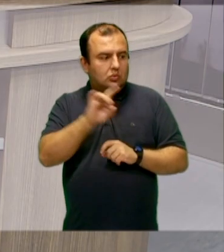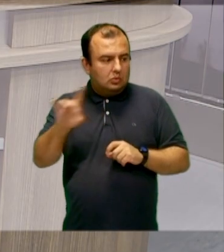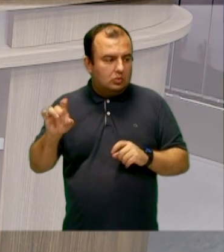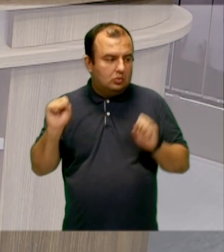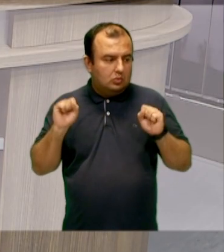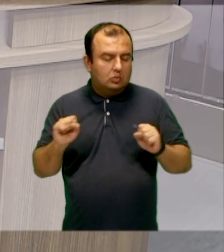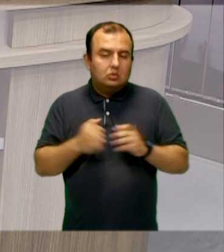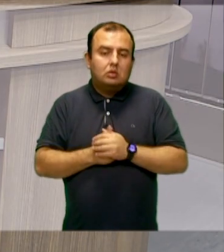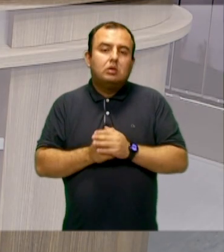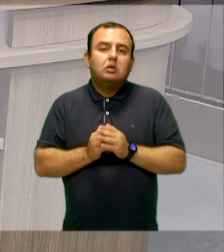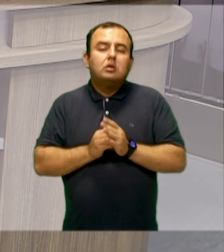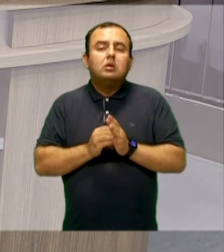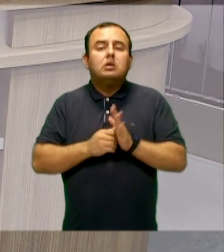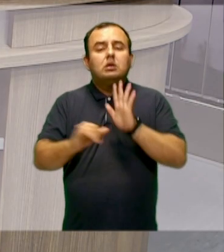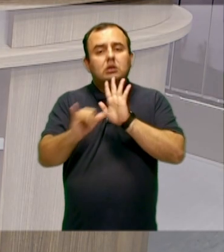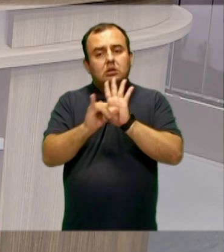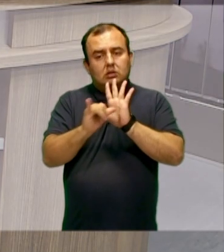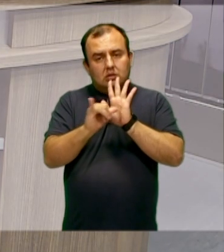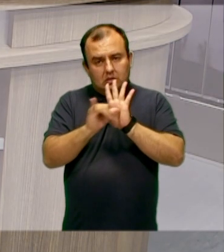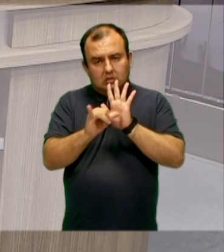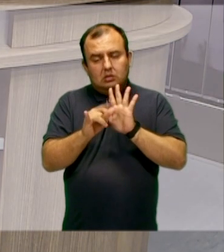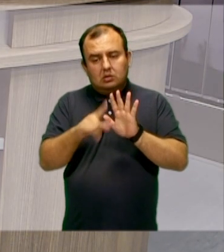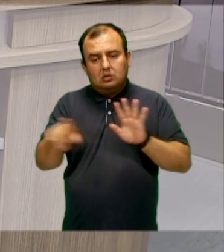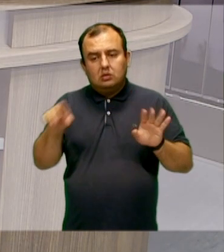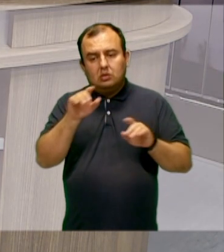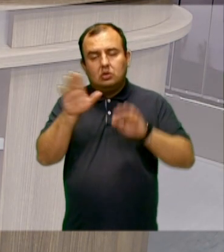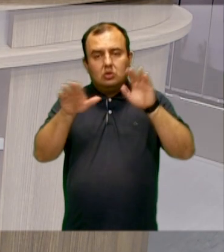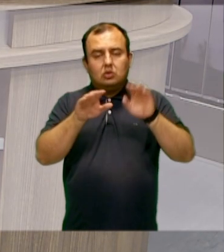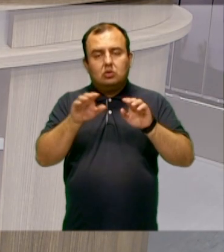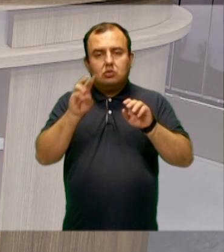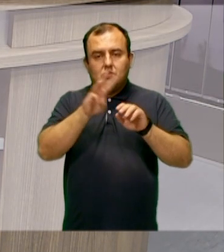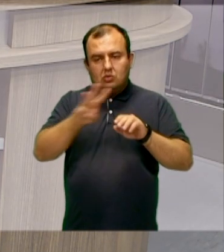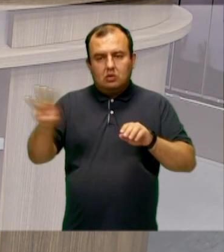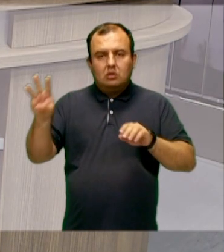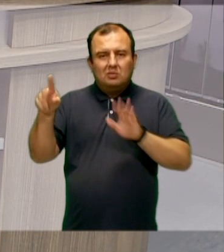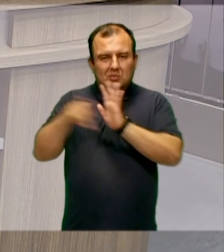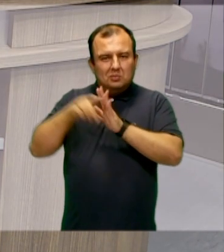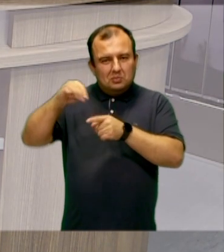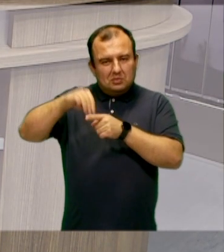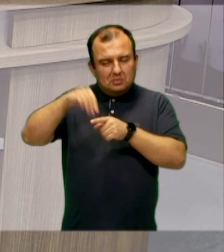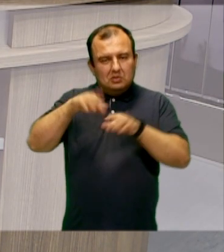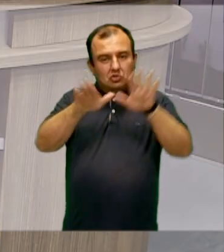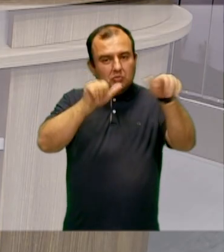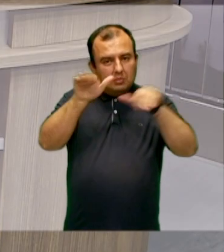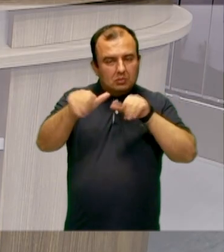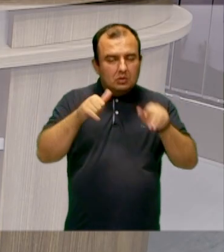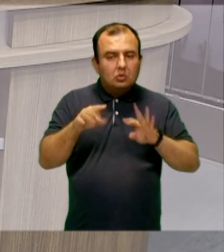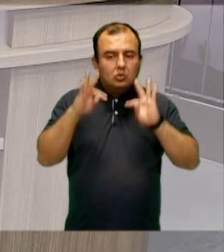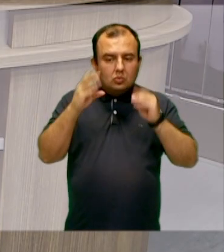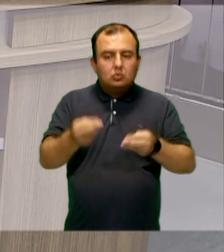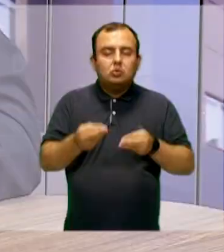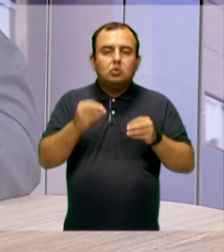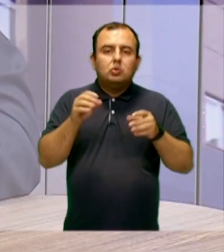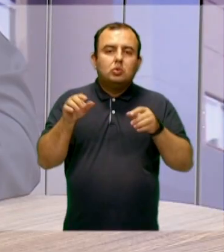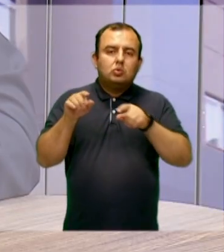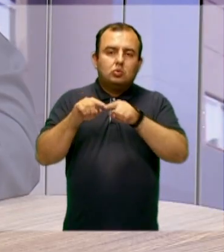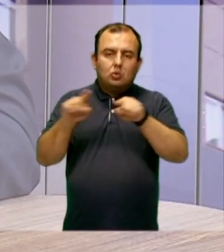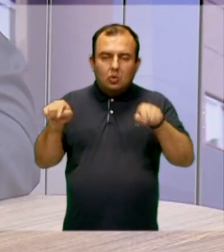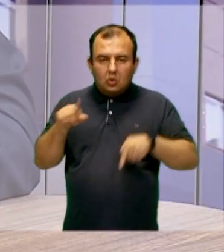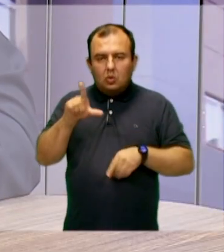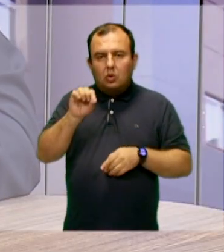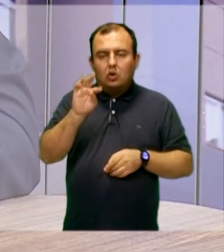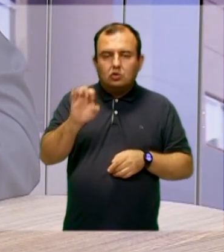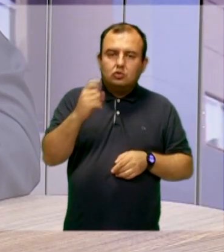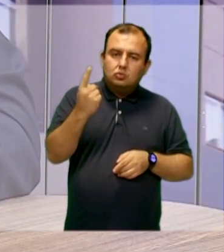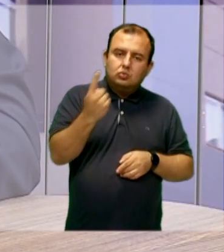né? Então, ela pegando o edital, está disponível lá na aba chamamentos, no site do município, vai estar descrito todos os editais, todos os lotes, lote 1, lote 2, lote